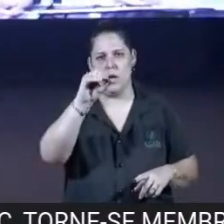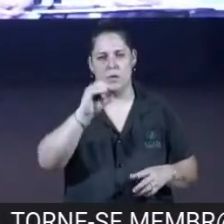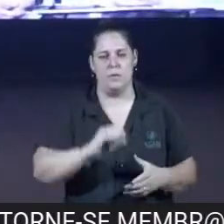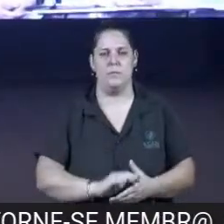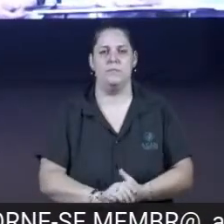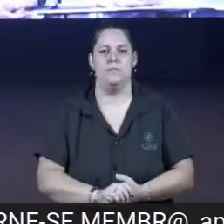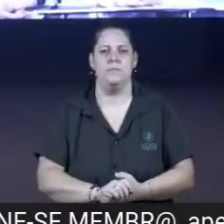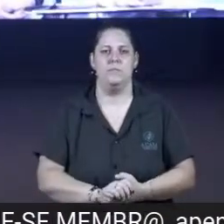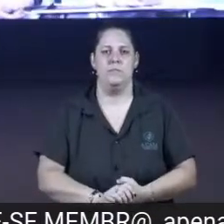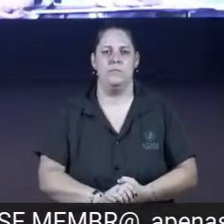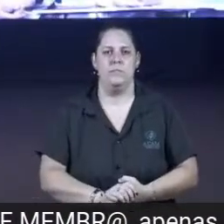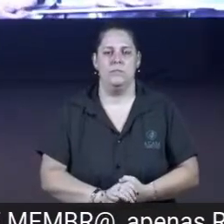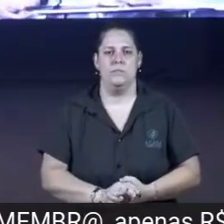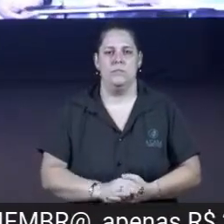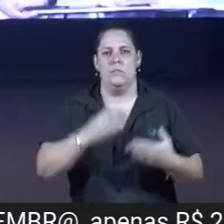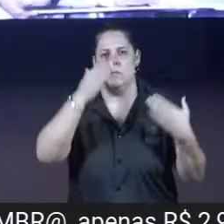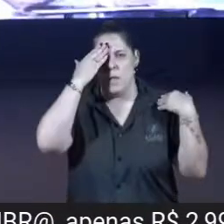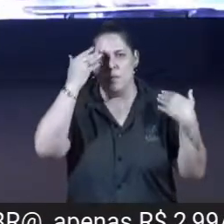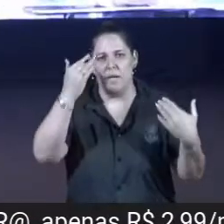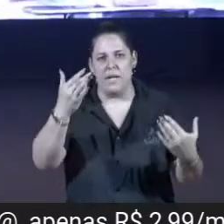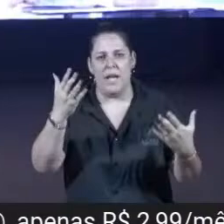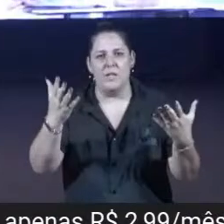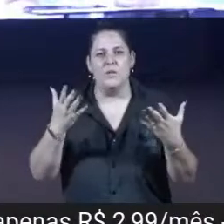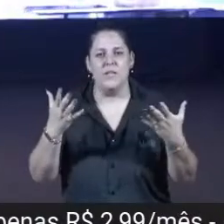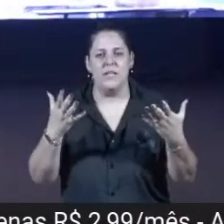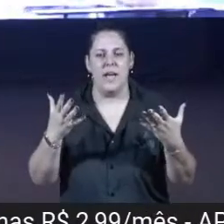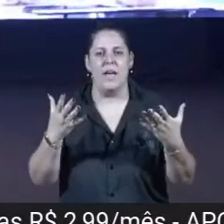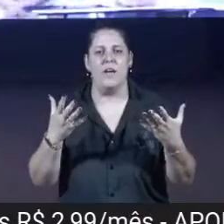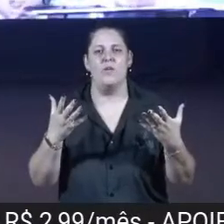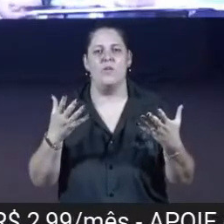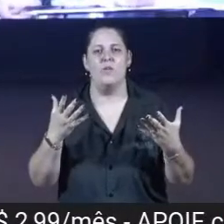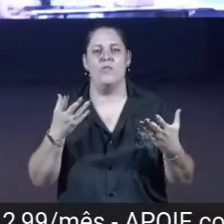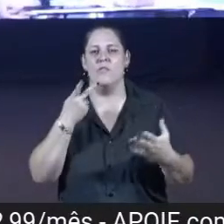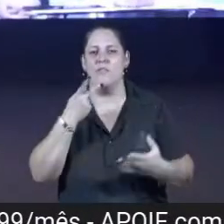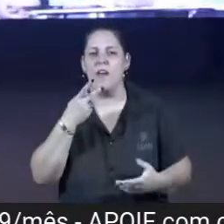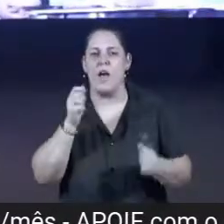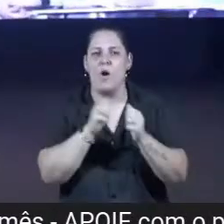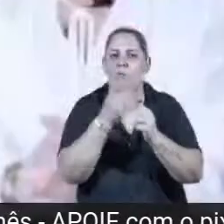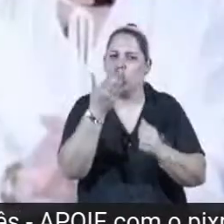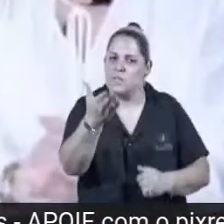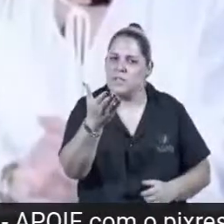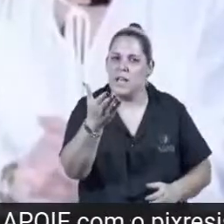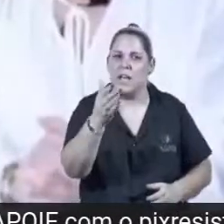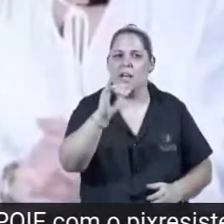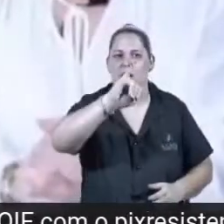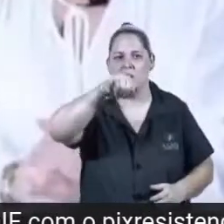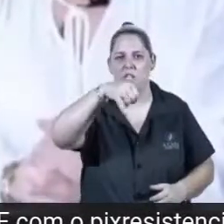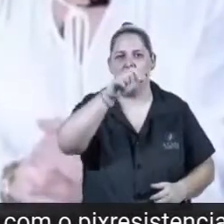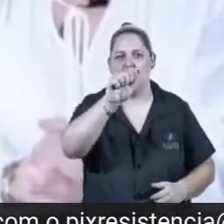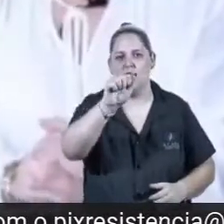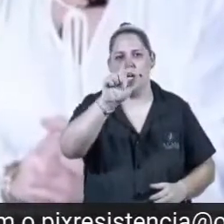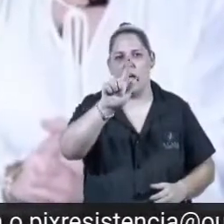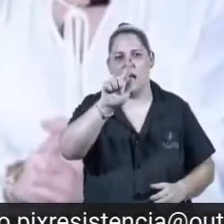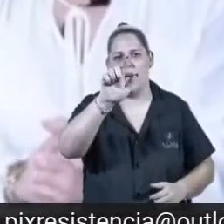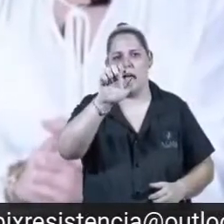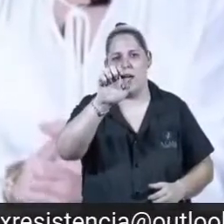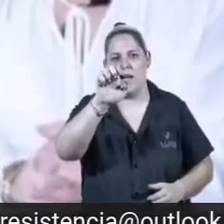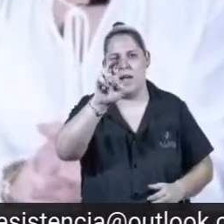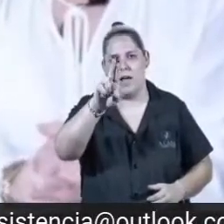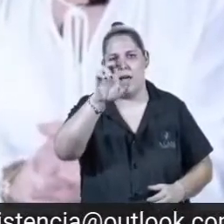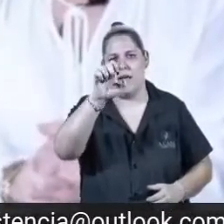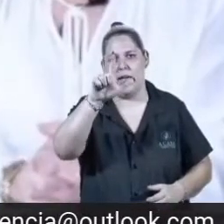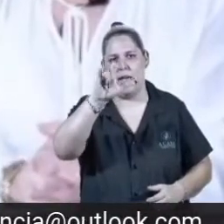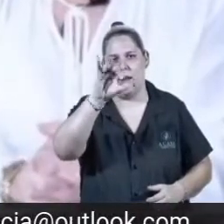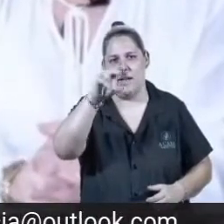Rogério. Obrigado. Eu quero cumprimentar você, Jaqueline, presidente do partido, cumprimentar os meus colegas senadores,